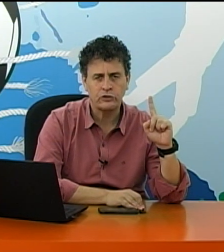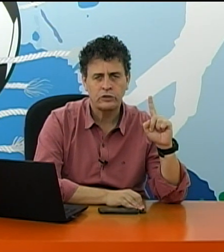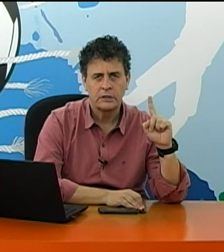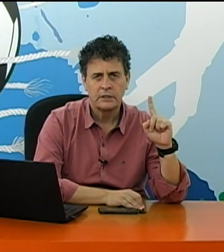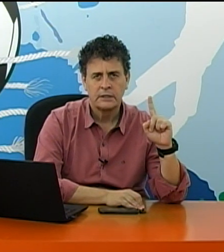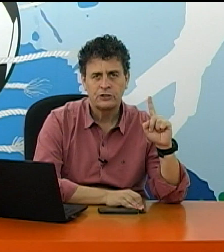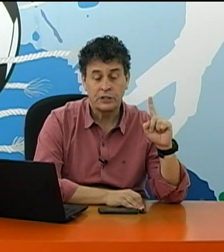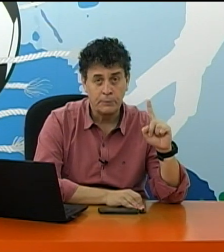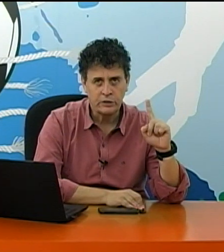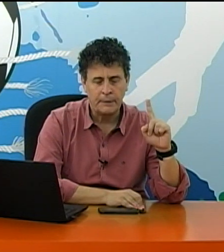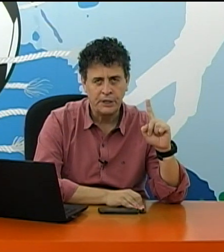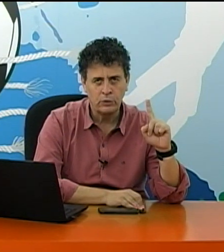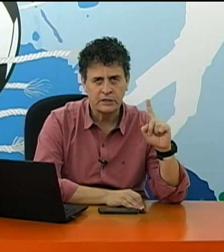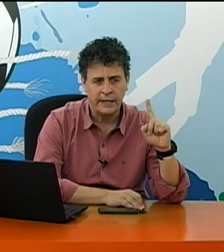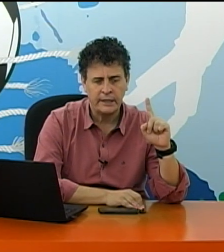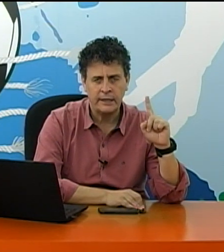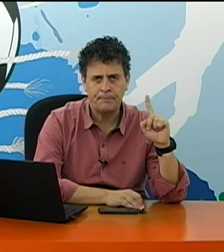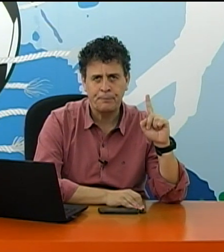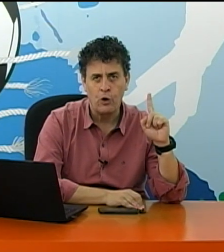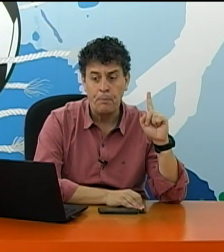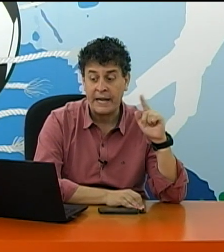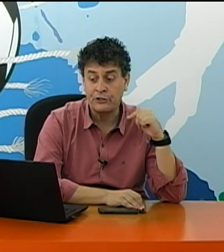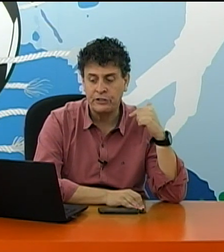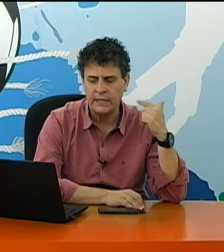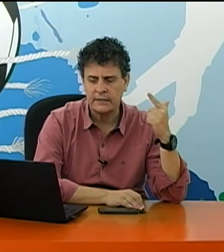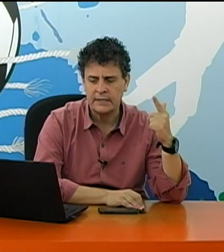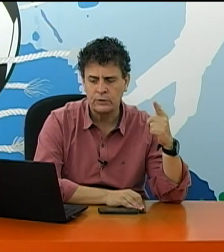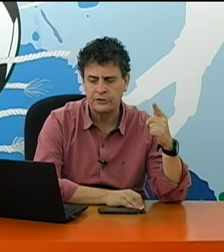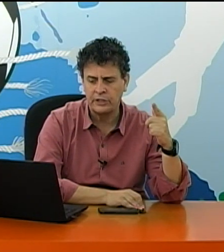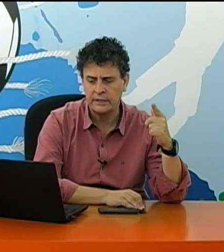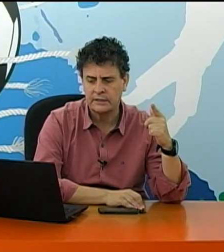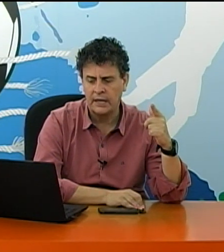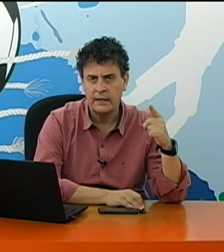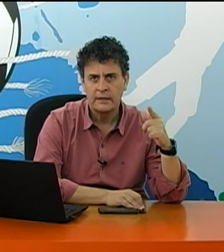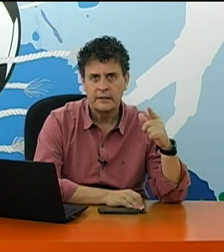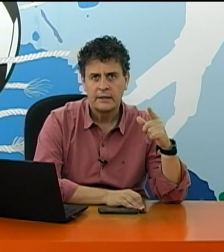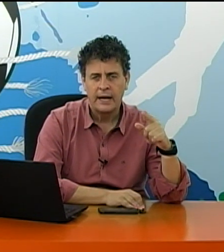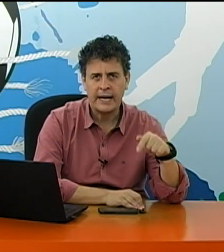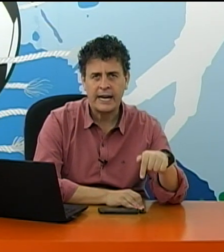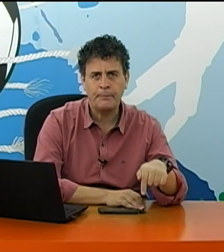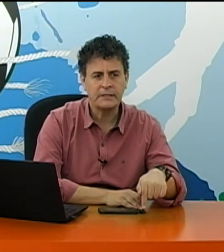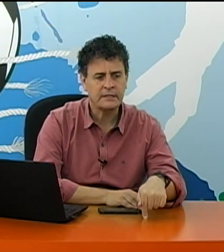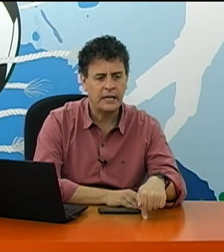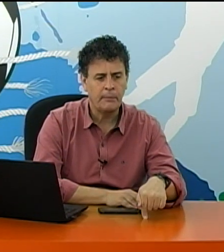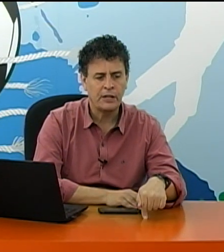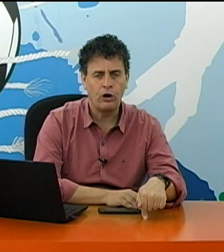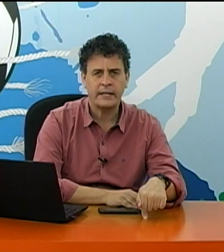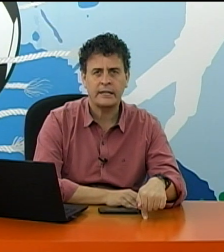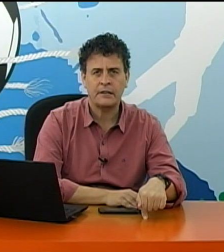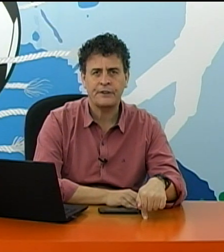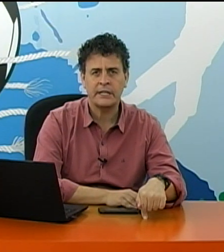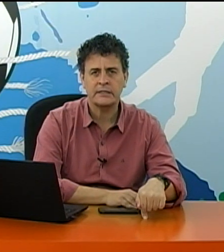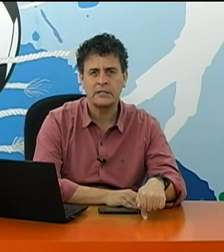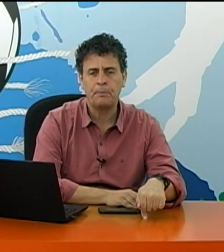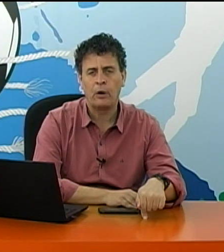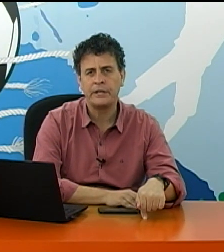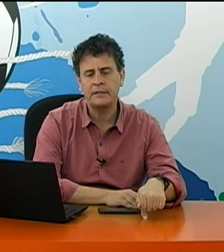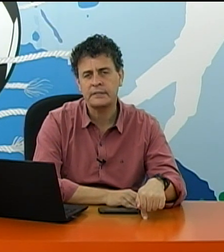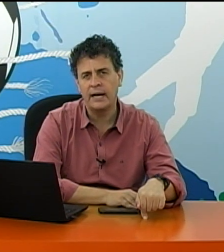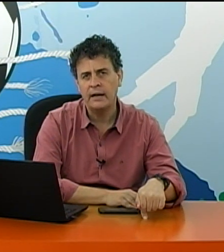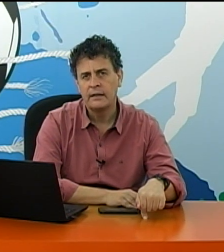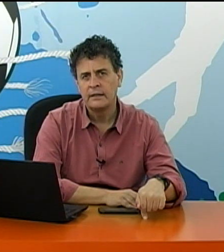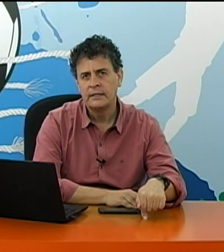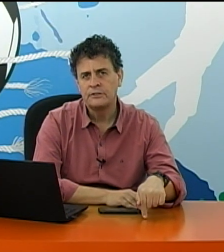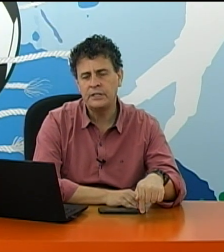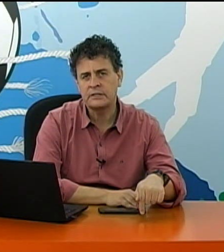amigos, aí, compartilhe essa notícia. Acaba de sair uma nota da Federação